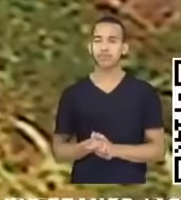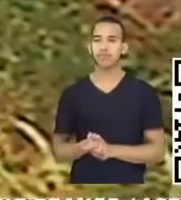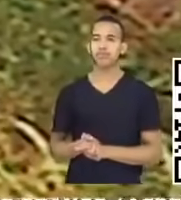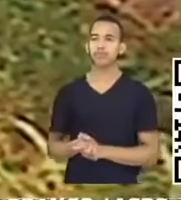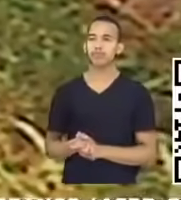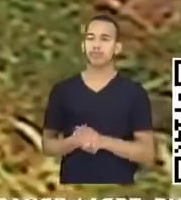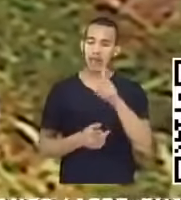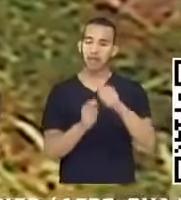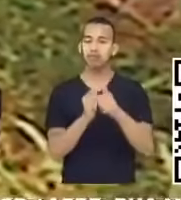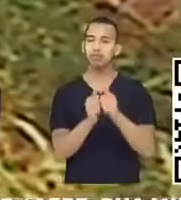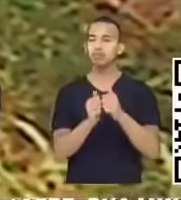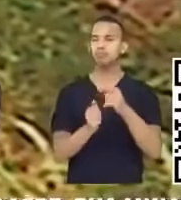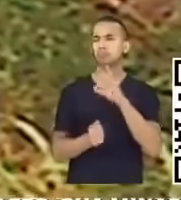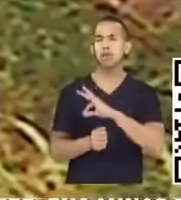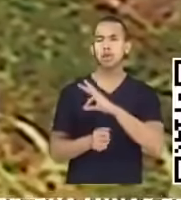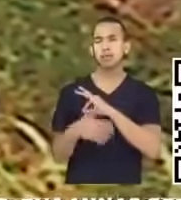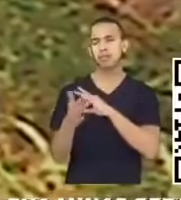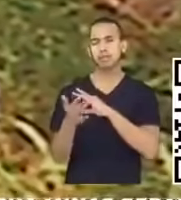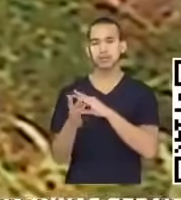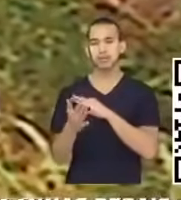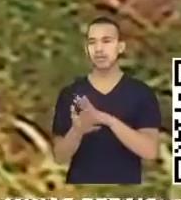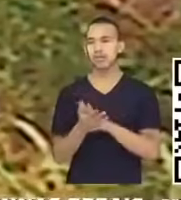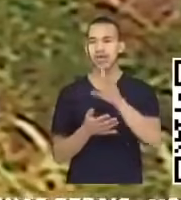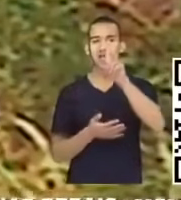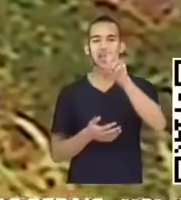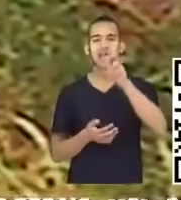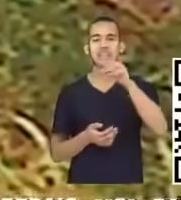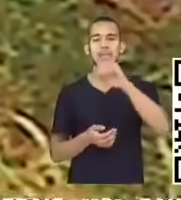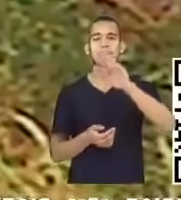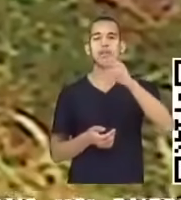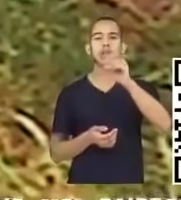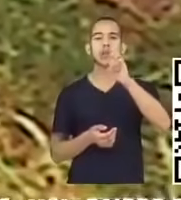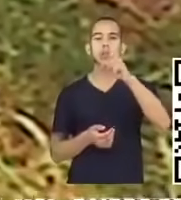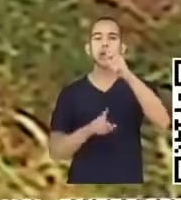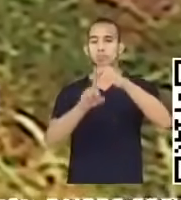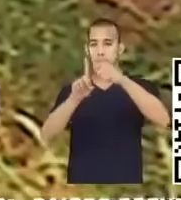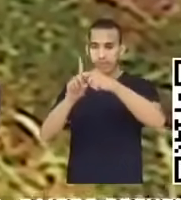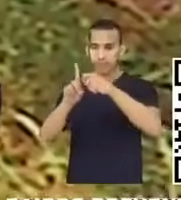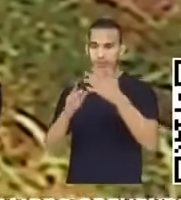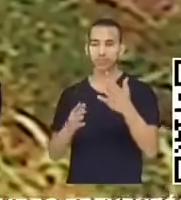o ex-jogador ganha hoje uns a 15 milhões por mês